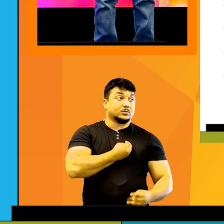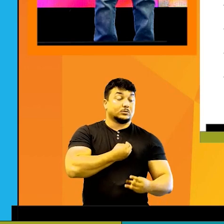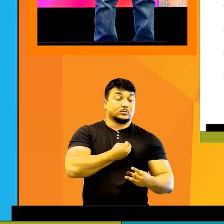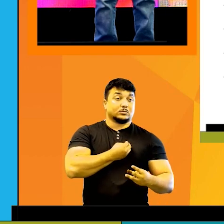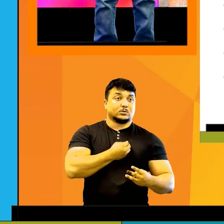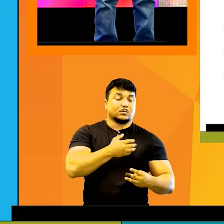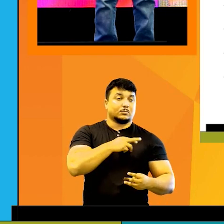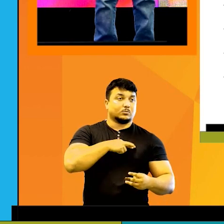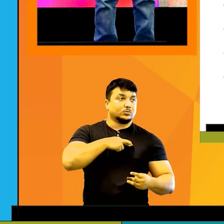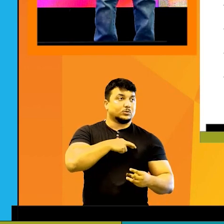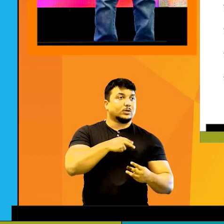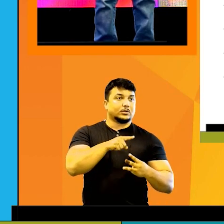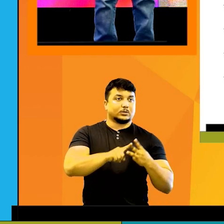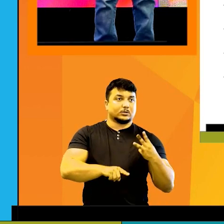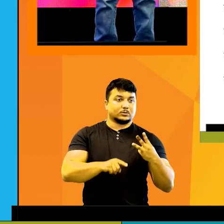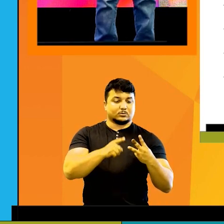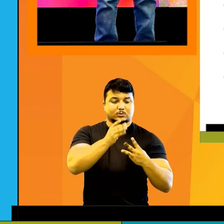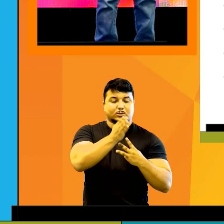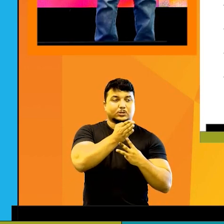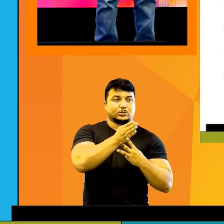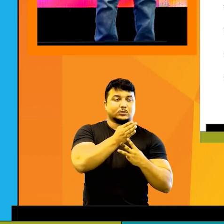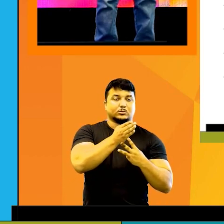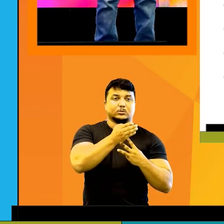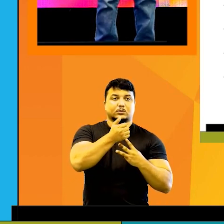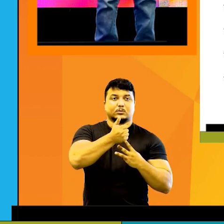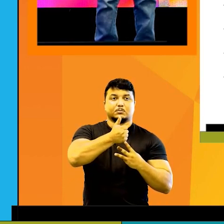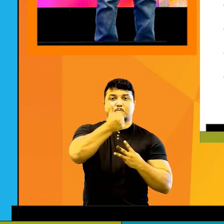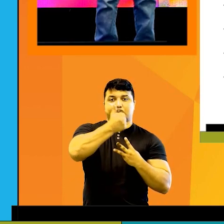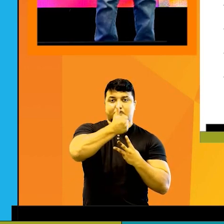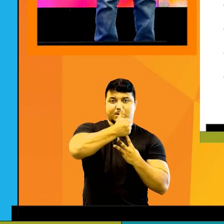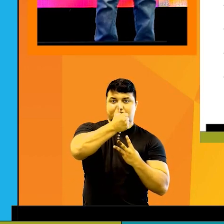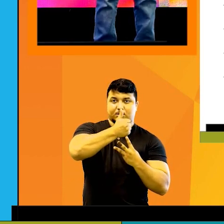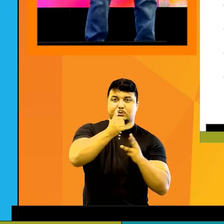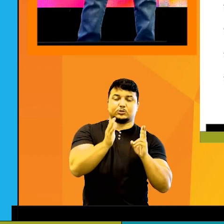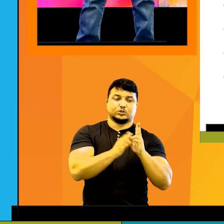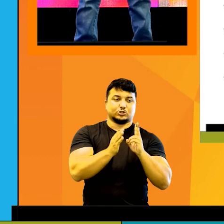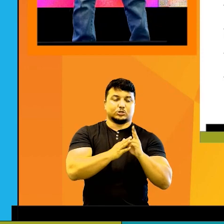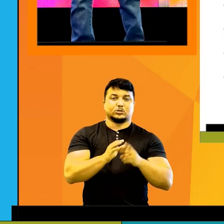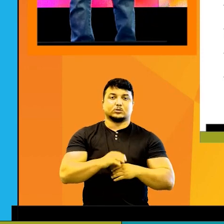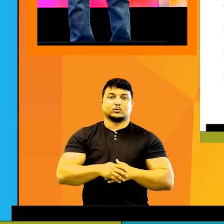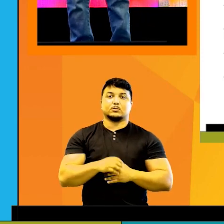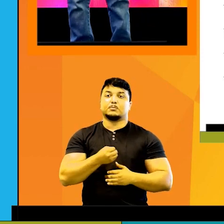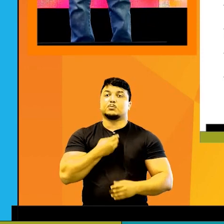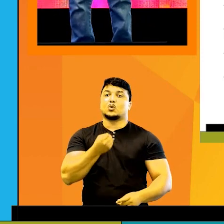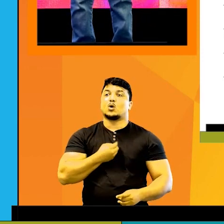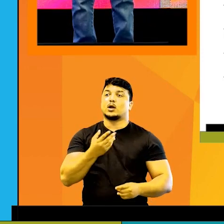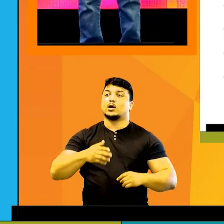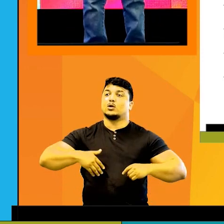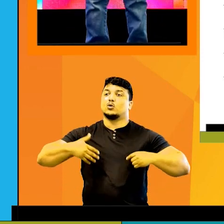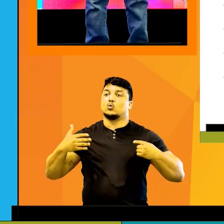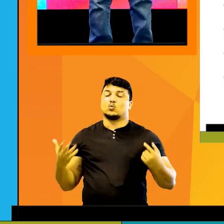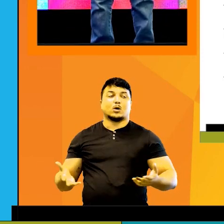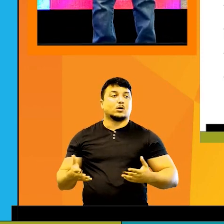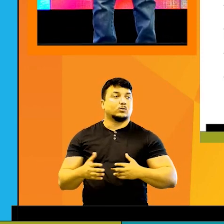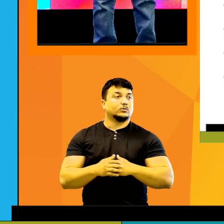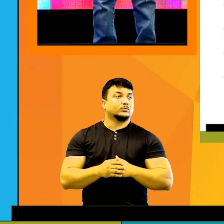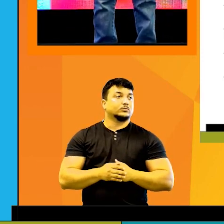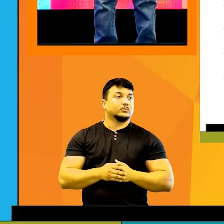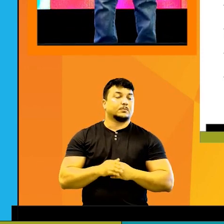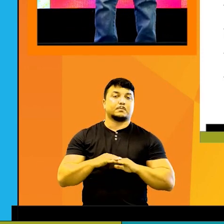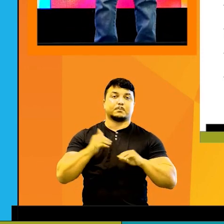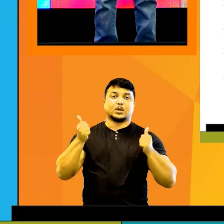3 gerações. Indianismo, primeira geração. E qual foi o poeta da primeira geração que